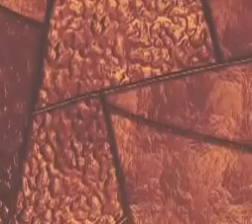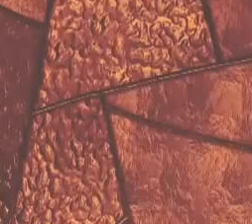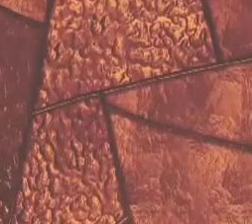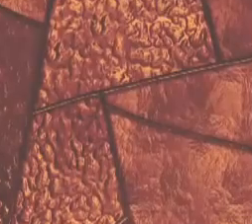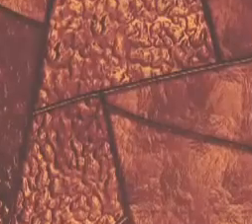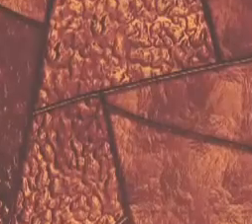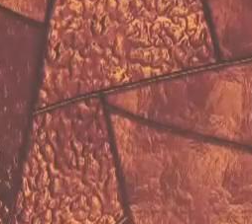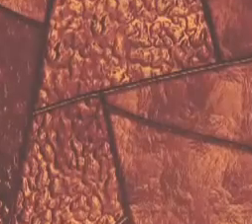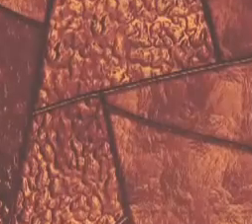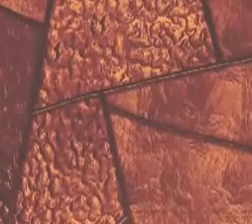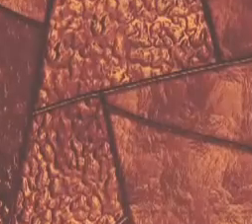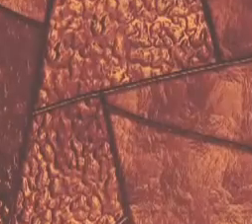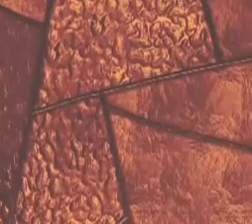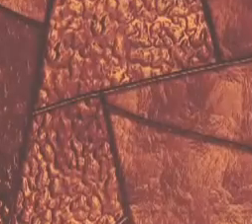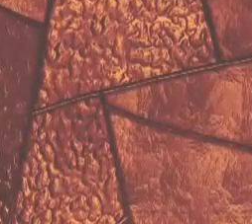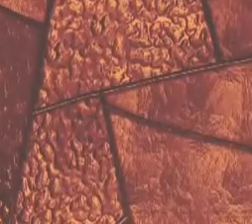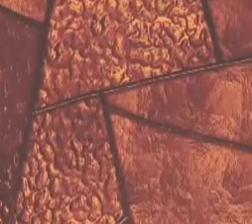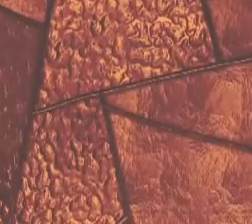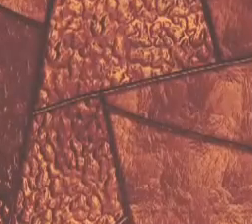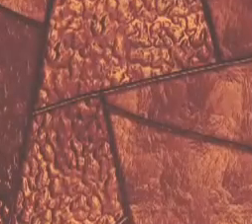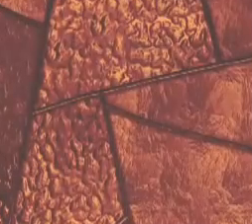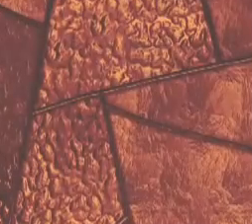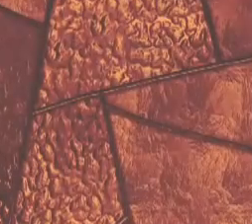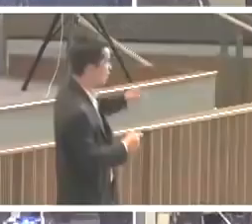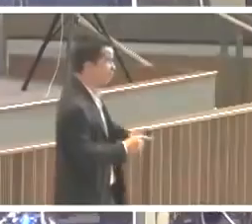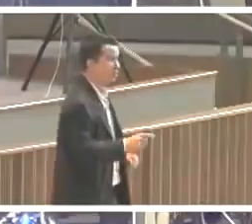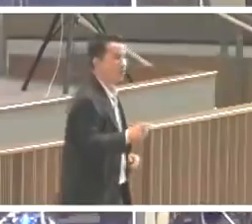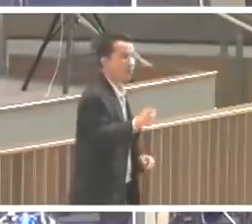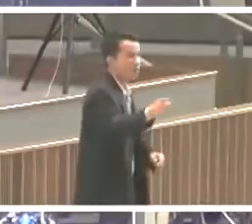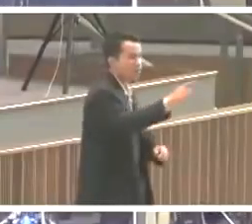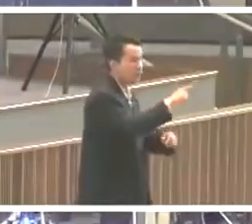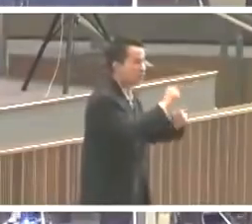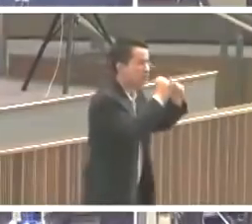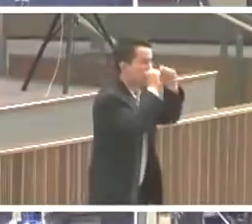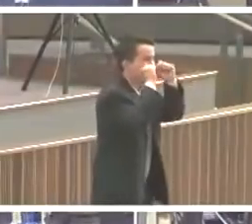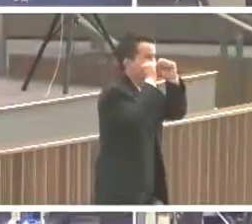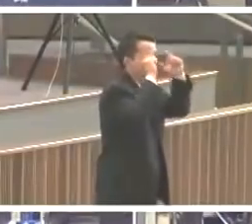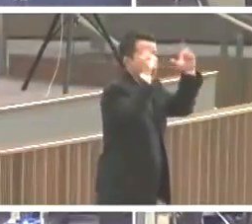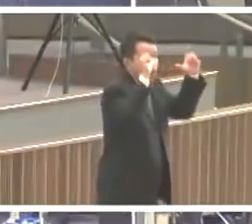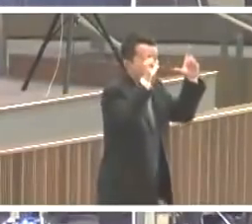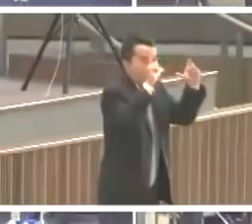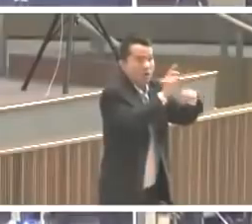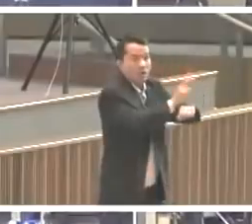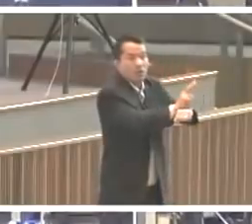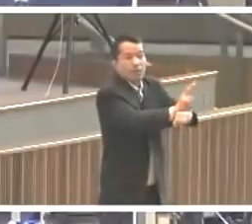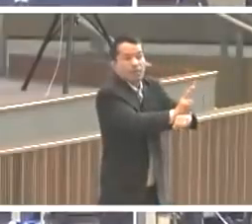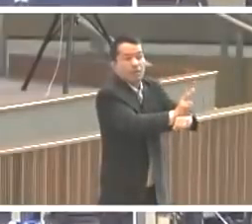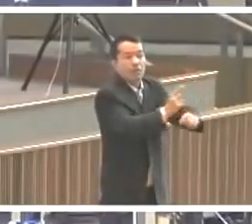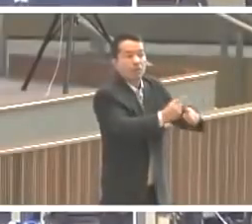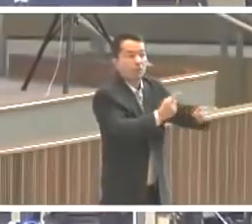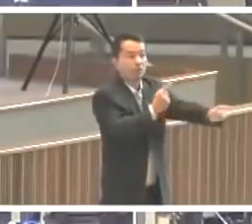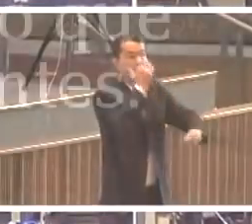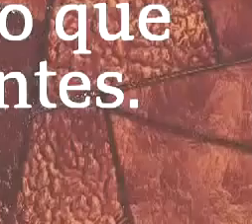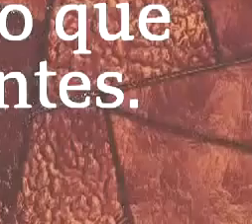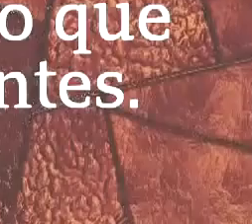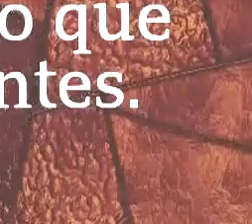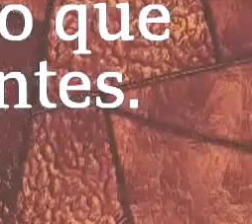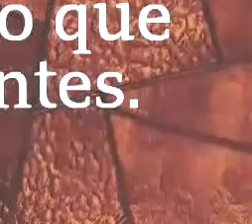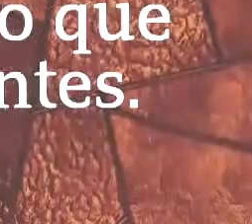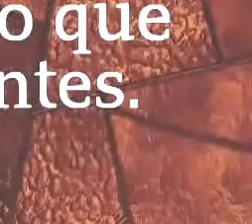quando chegará o tempo, o Kairos de Deus, porque vindo de improviso, não vos